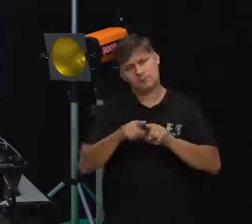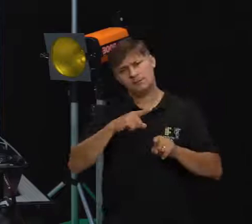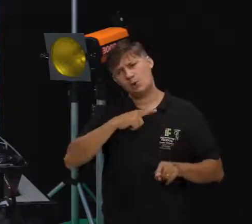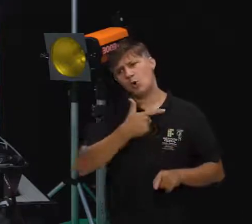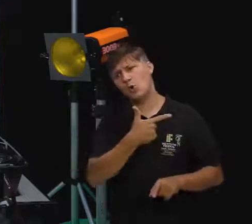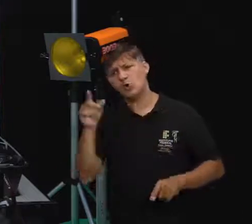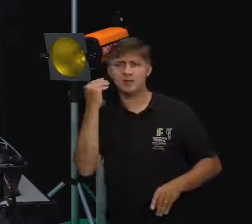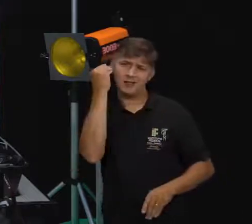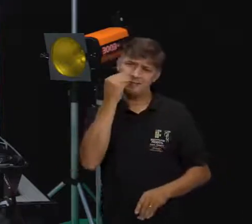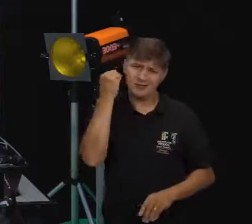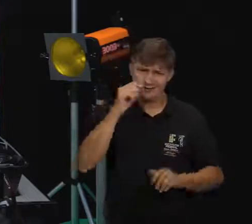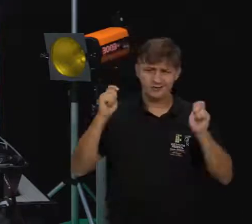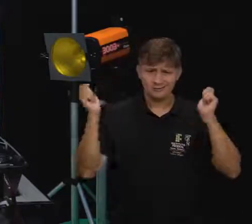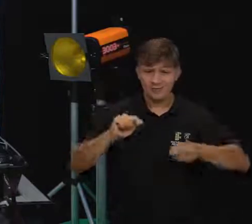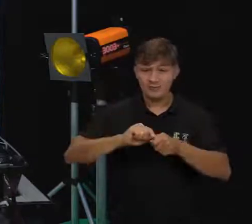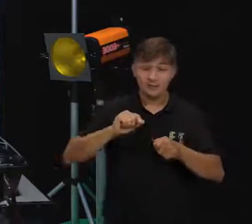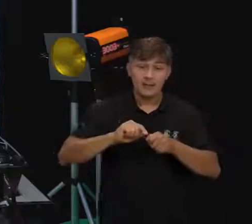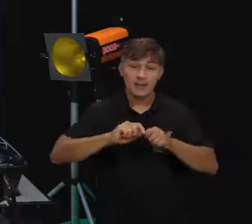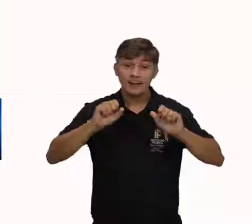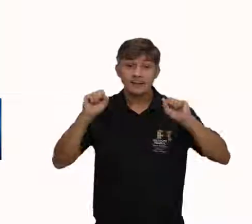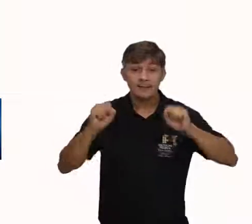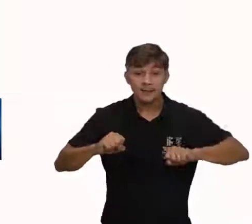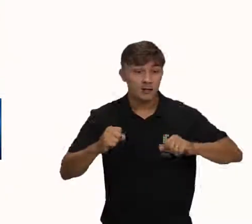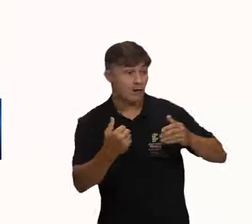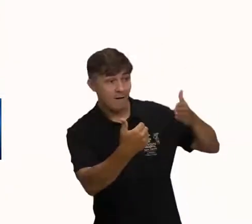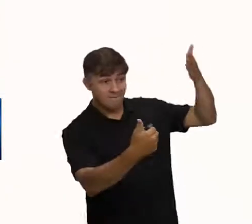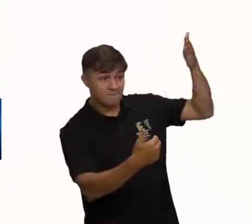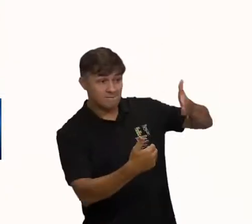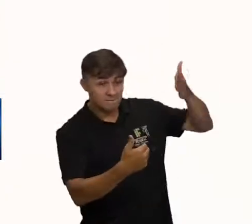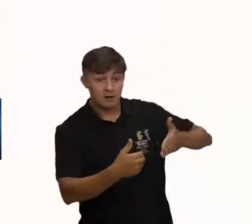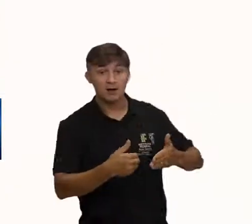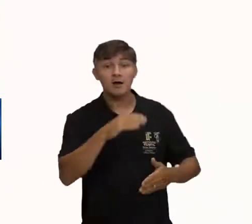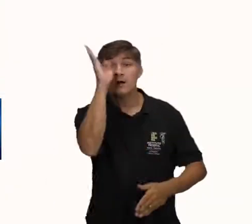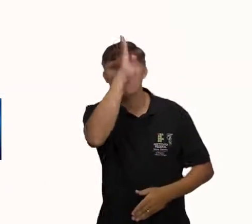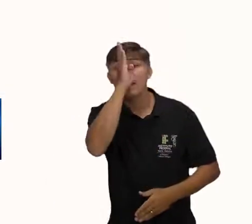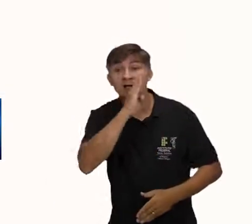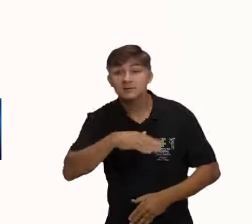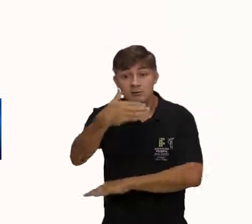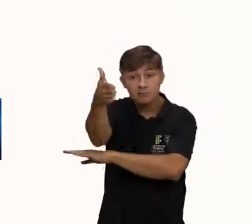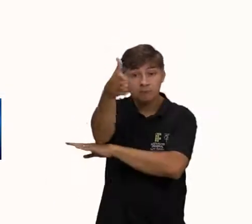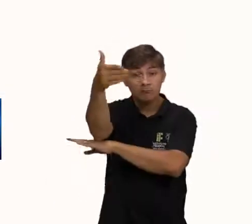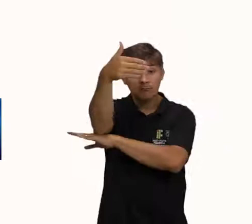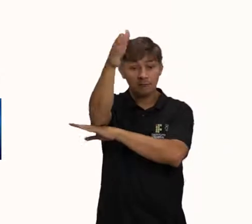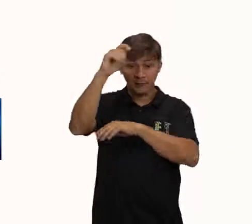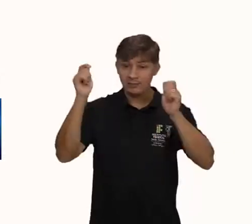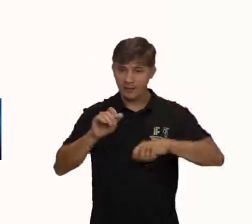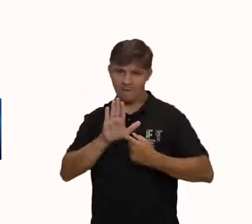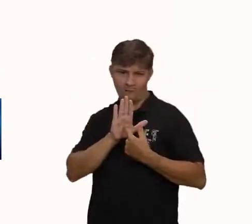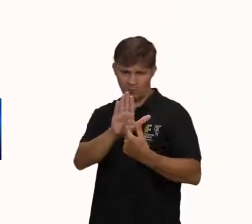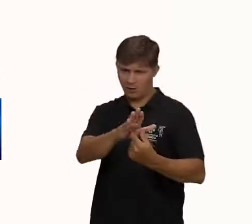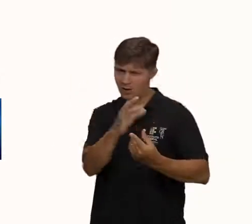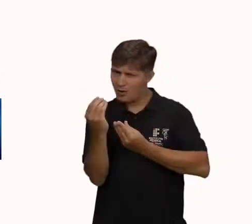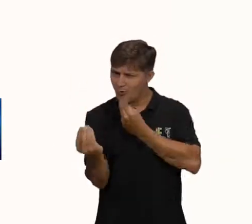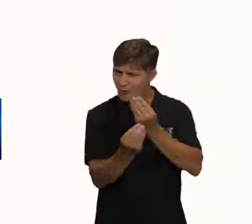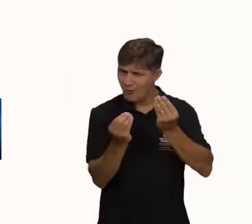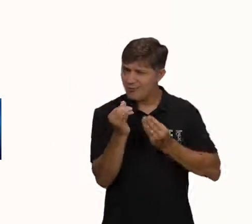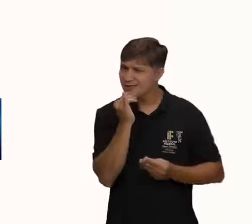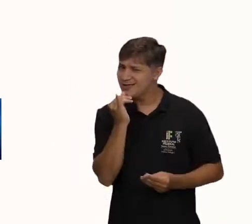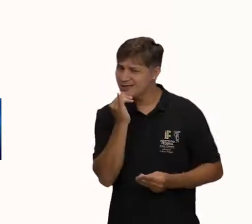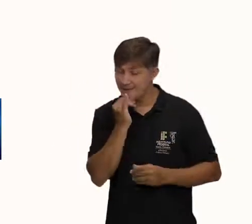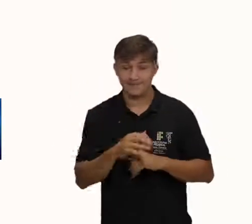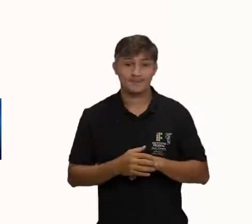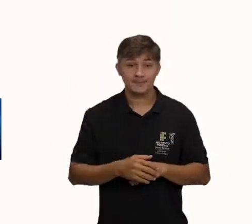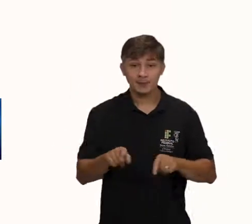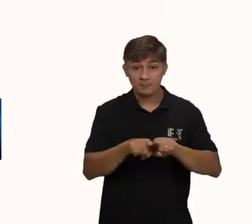outros experimentos que dá para eu fazer. Eu posso colocar uma bandeira do Brasil ali, como um aluno meu já fez, e eu vou inclusive mostrar para vocês